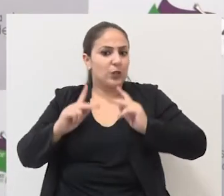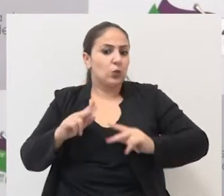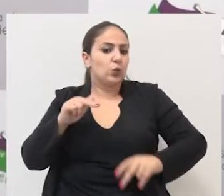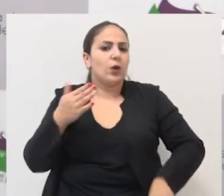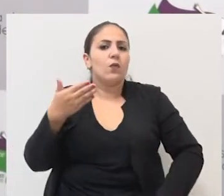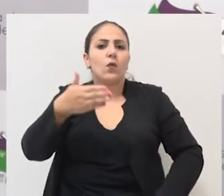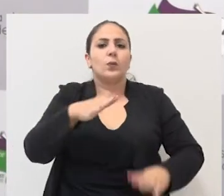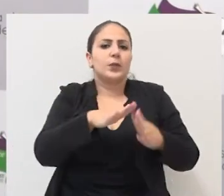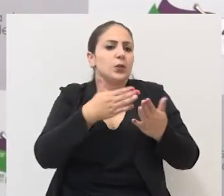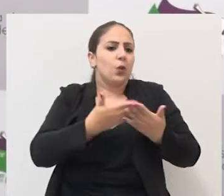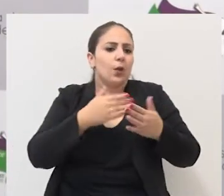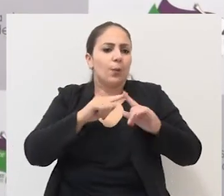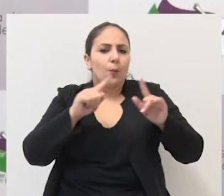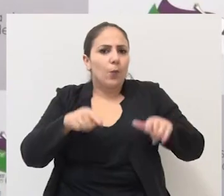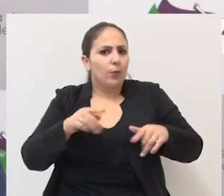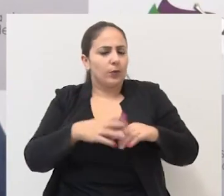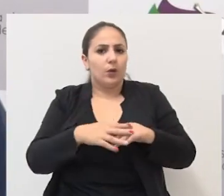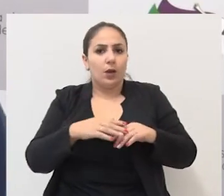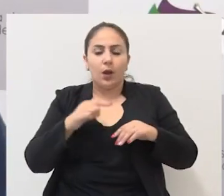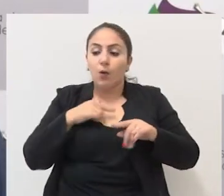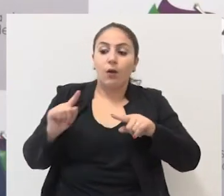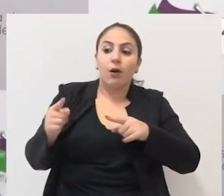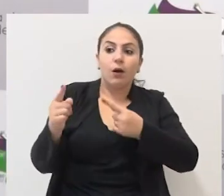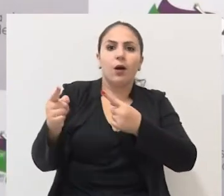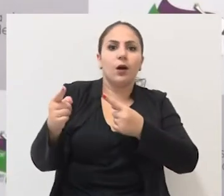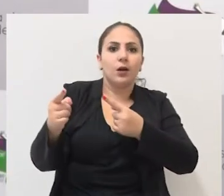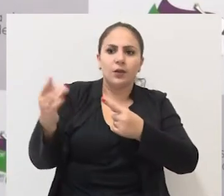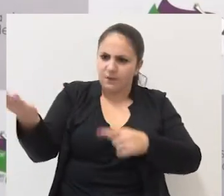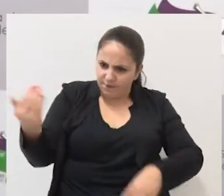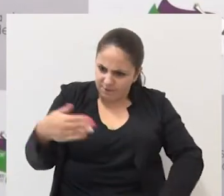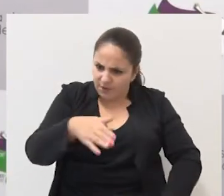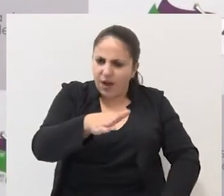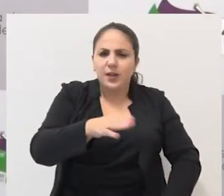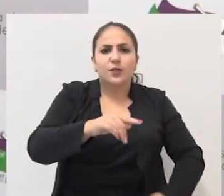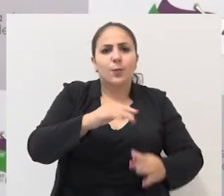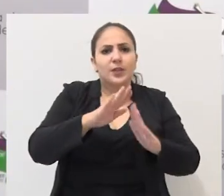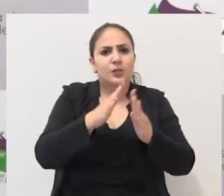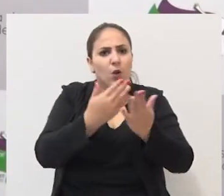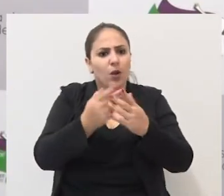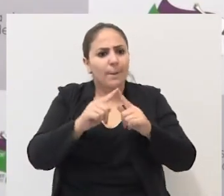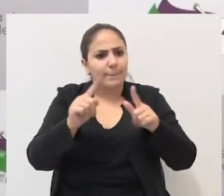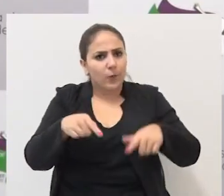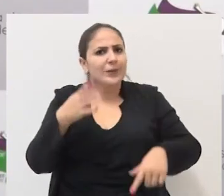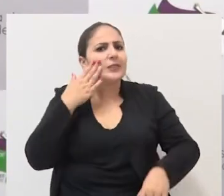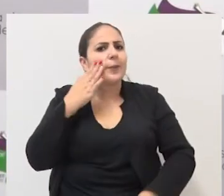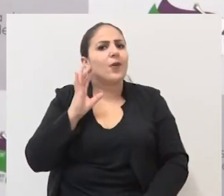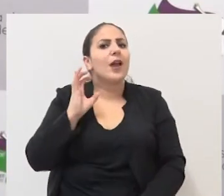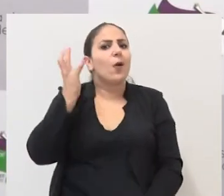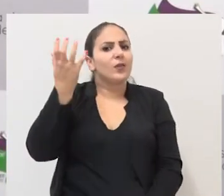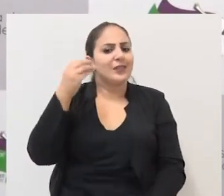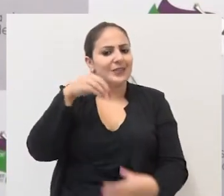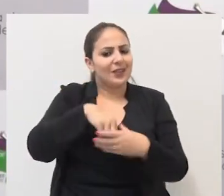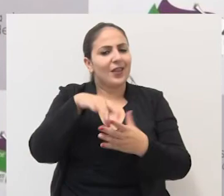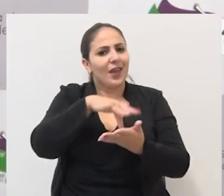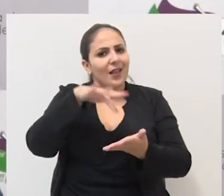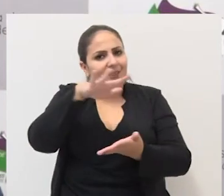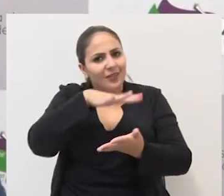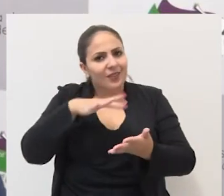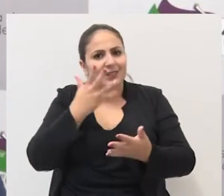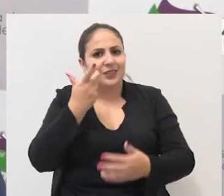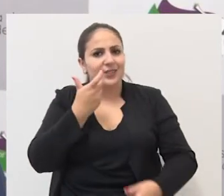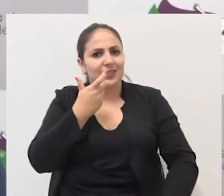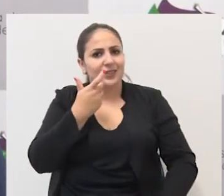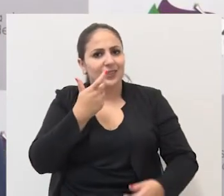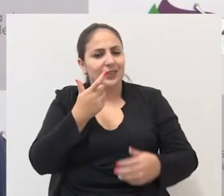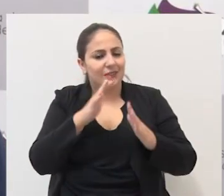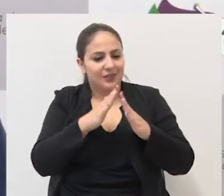entrou numa escola pública. Eu desafio encontrar um que entrou numa escola pública e sabe o que acontece lá dentro da nossa realidade de escolas